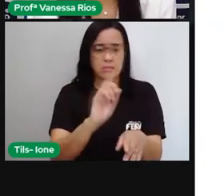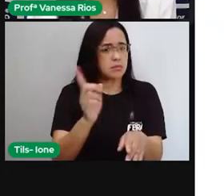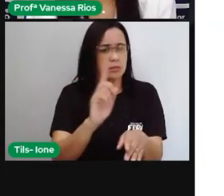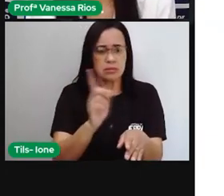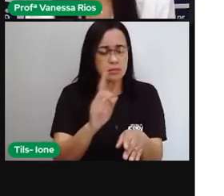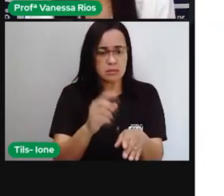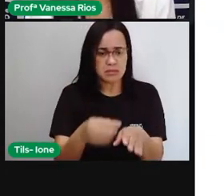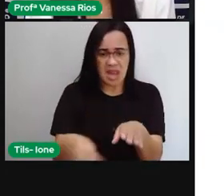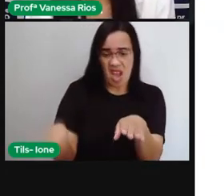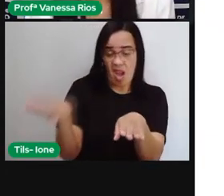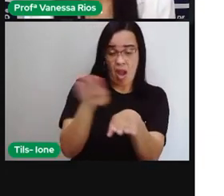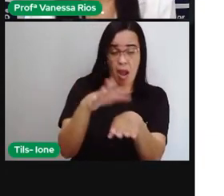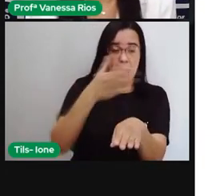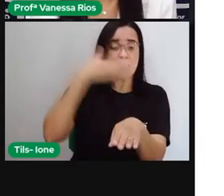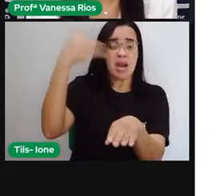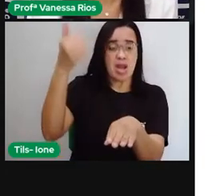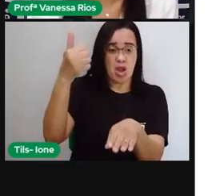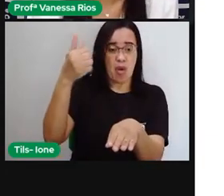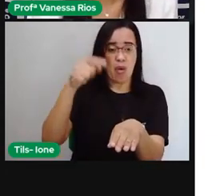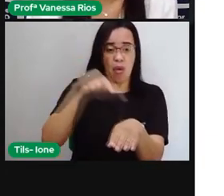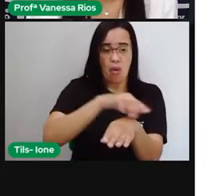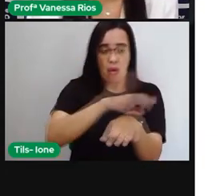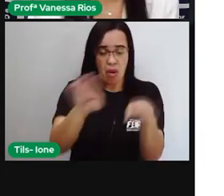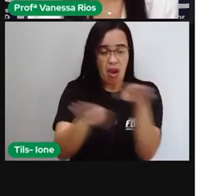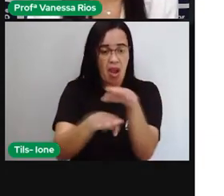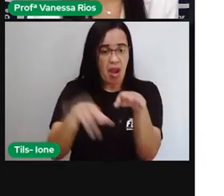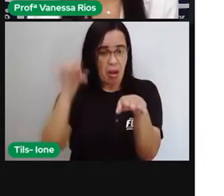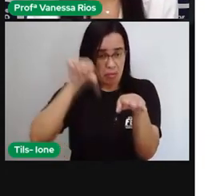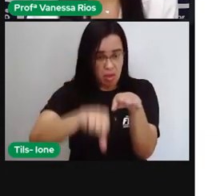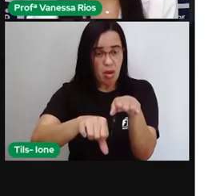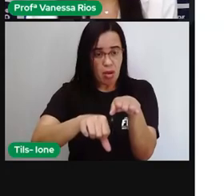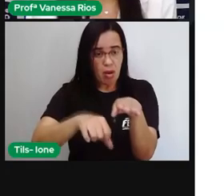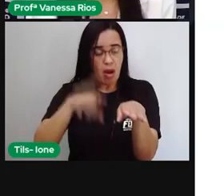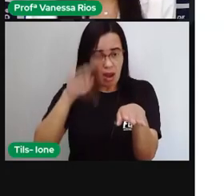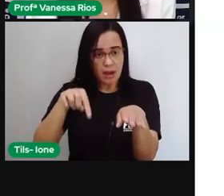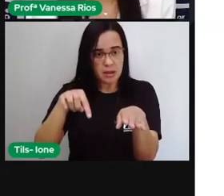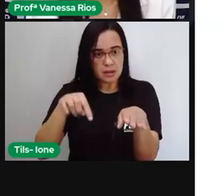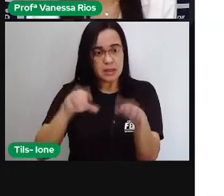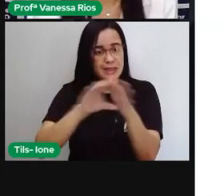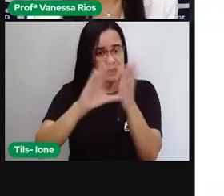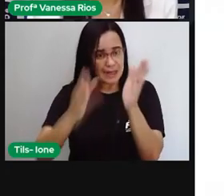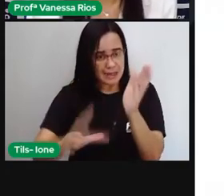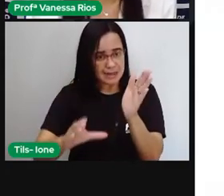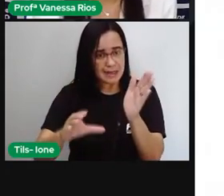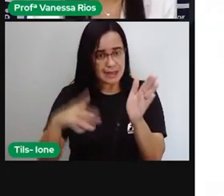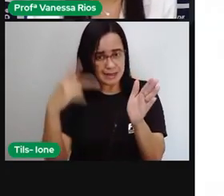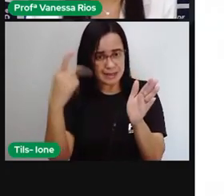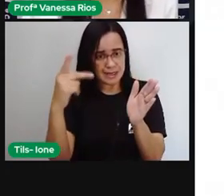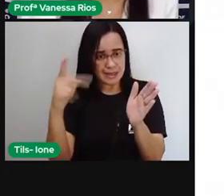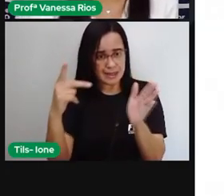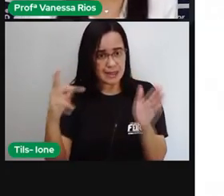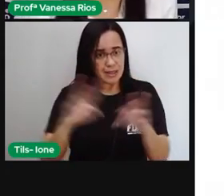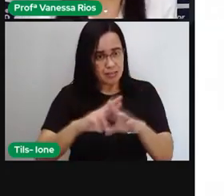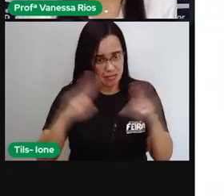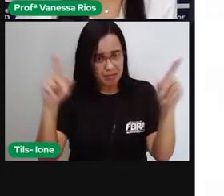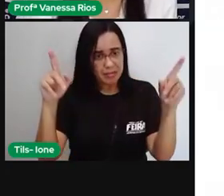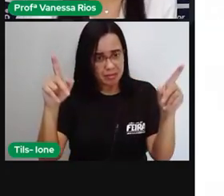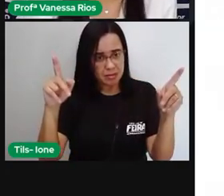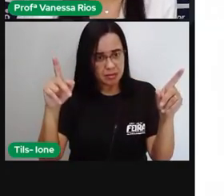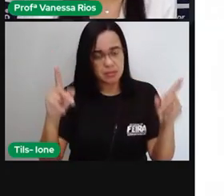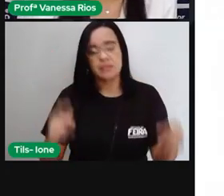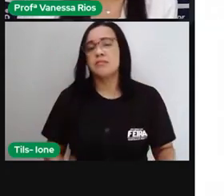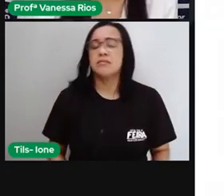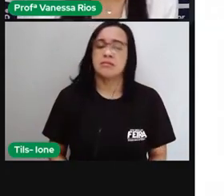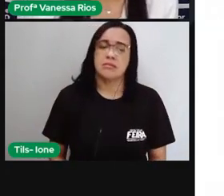de inferioridade em um indivíduo por apresentar aí características físicas diferentes.